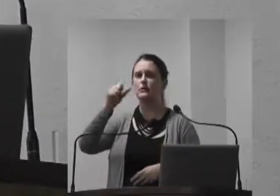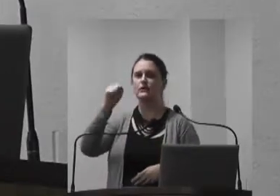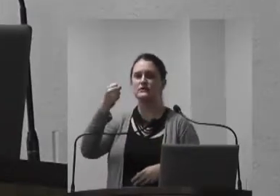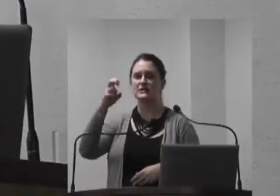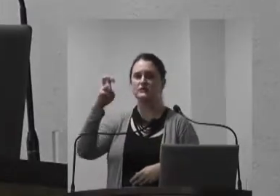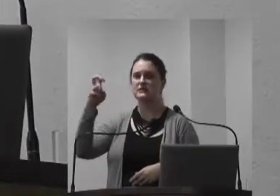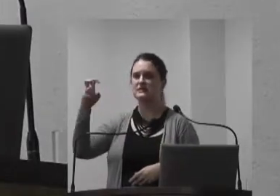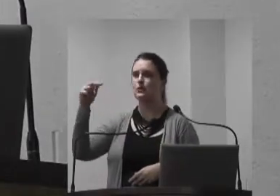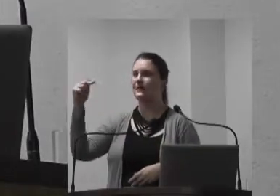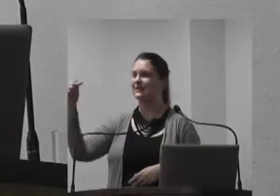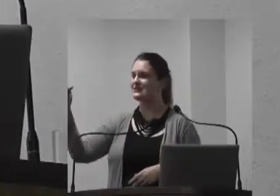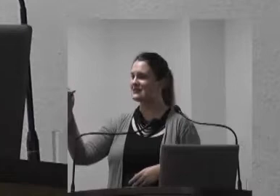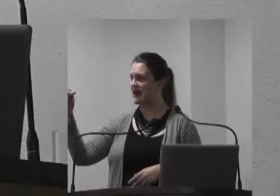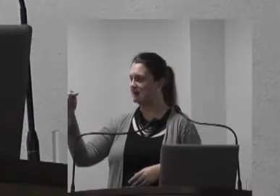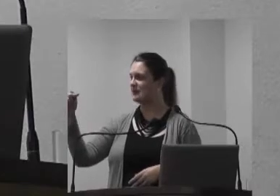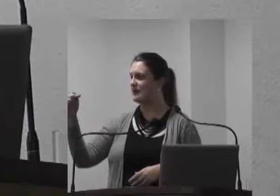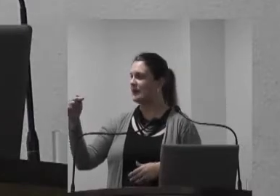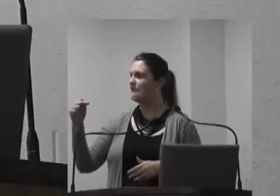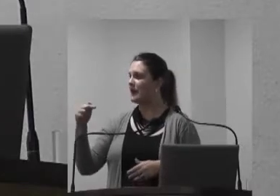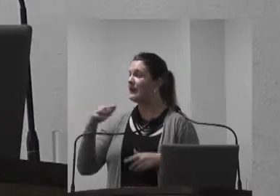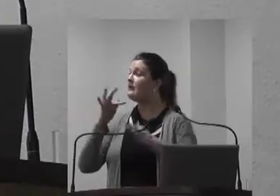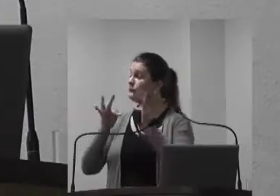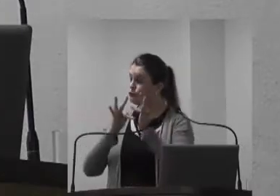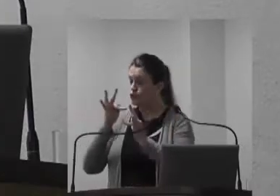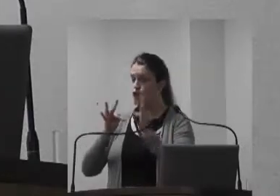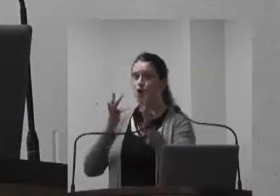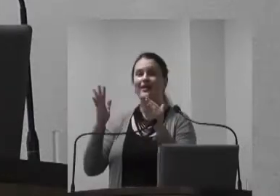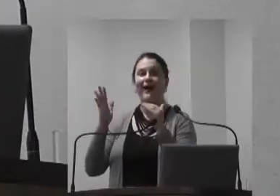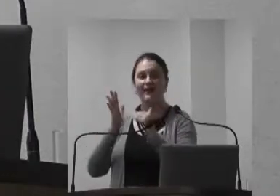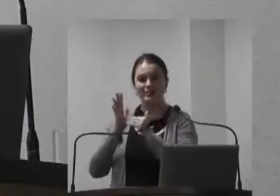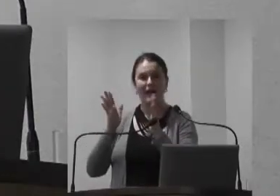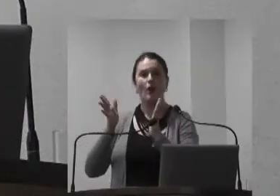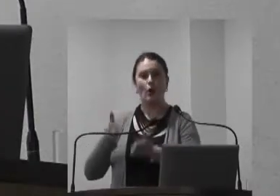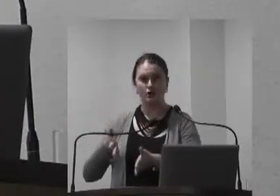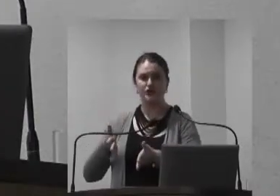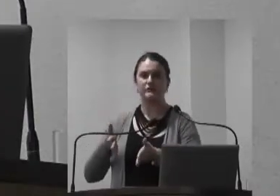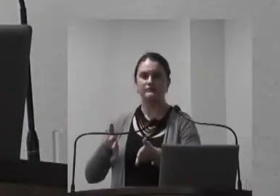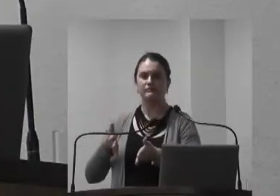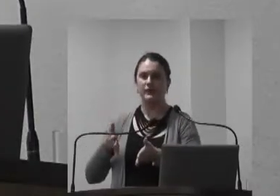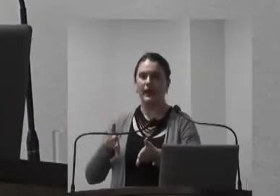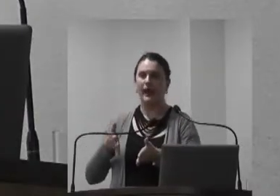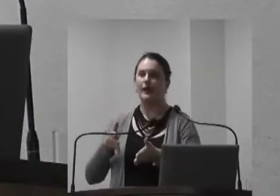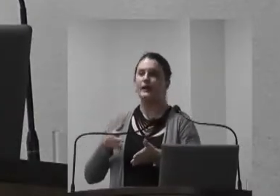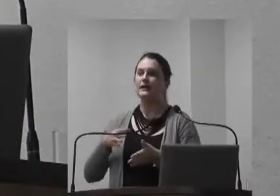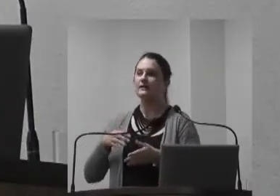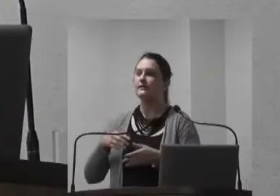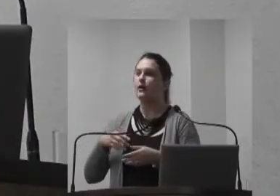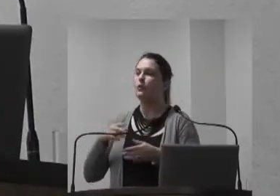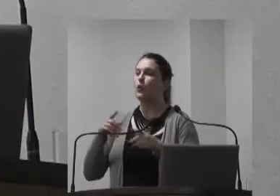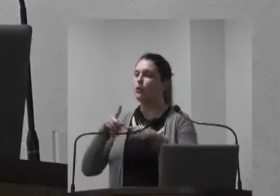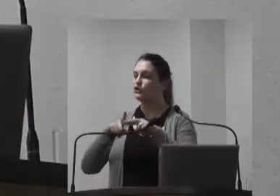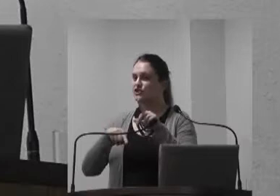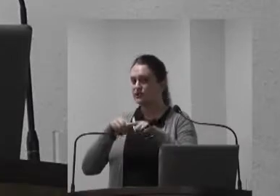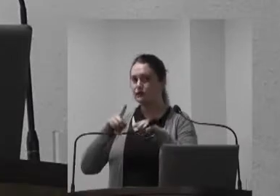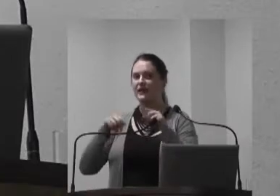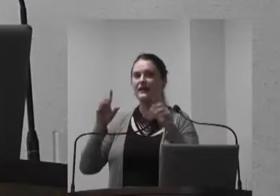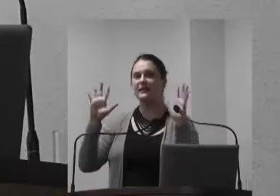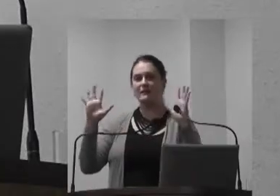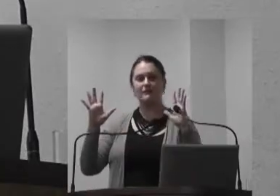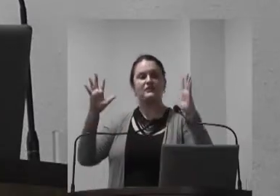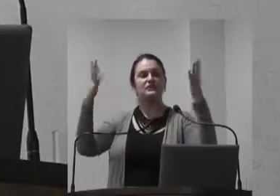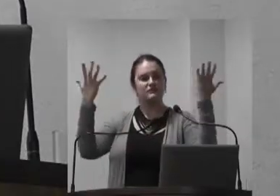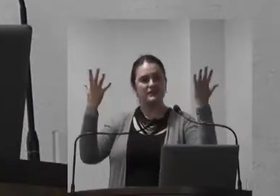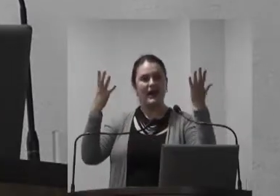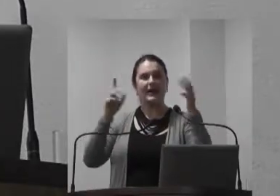existe desde 1857, né? Ele funciona até hoje. Então, o motivo,